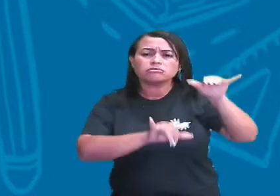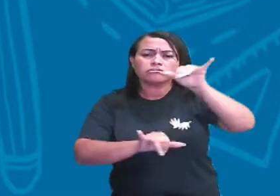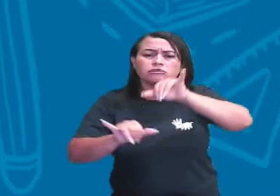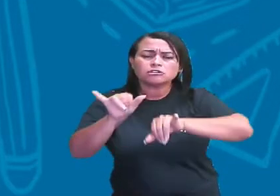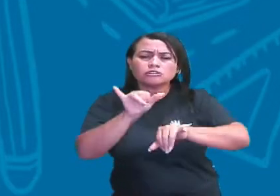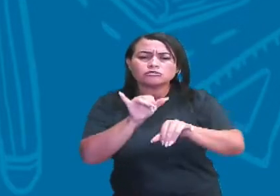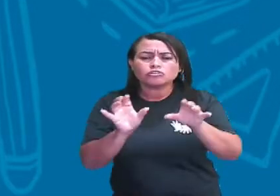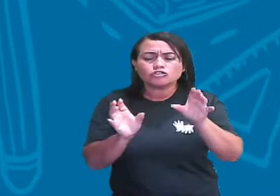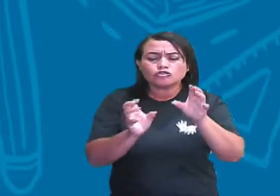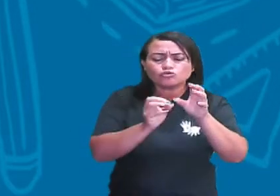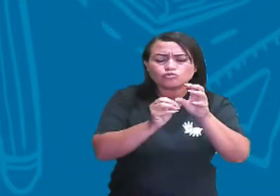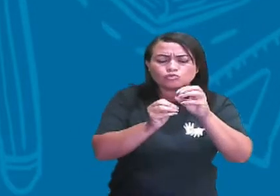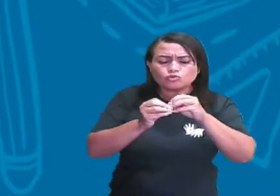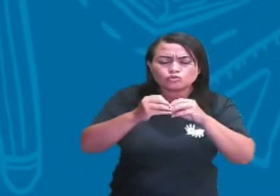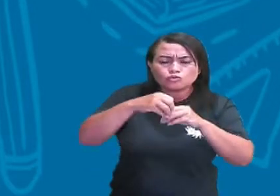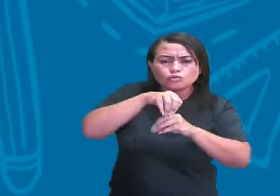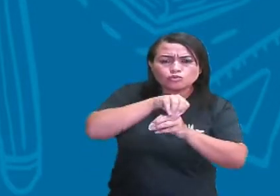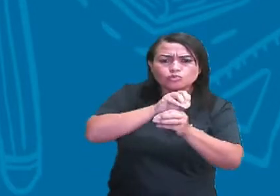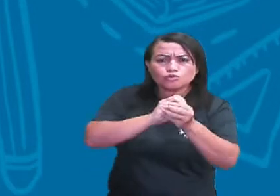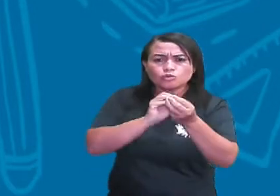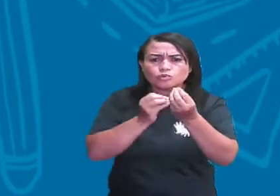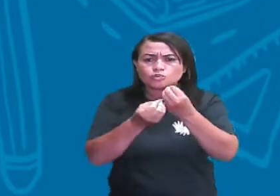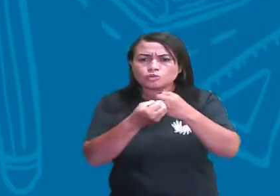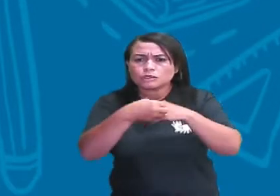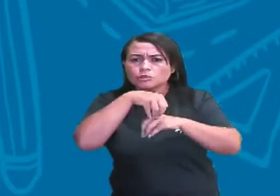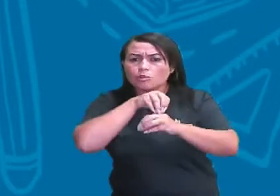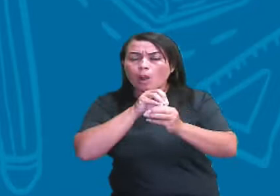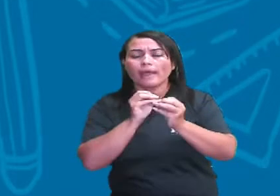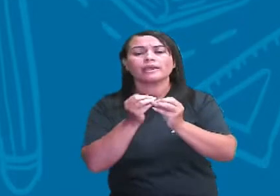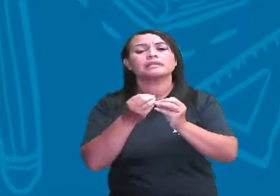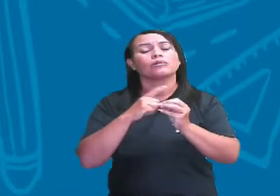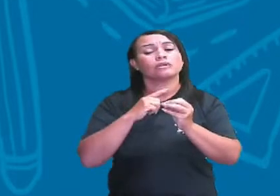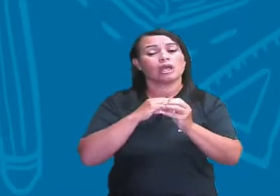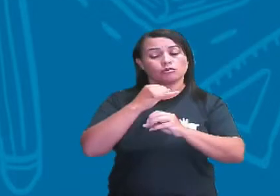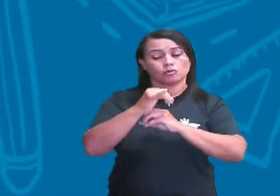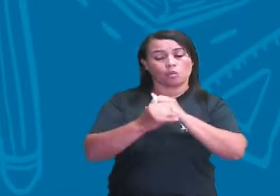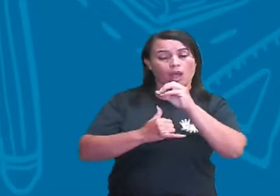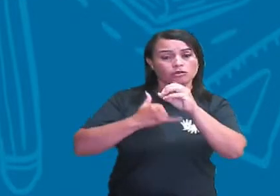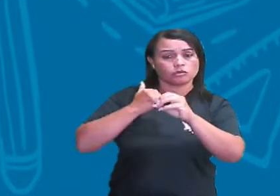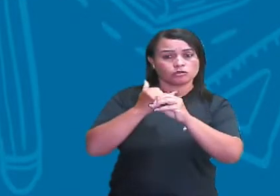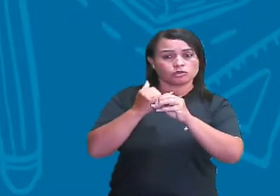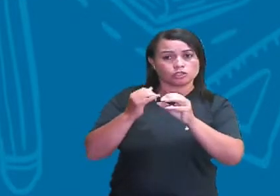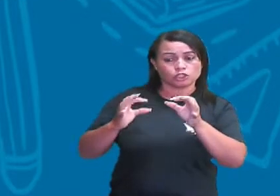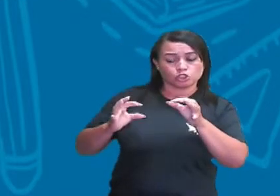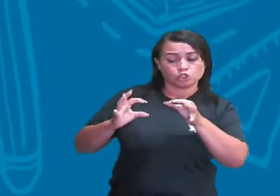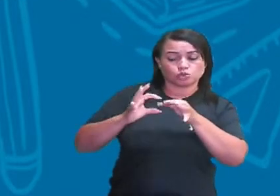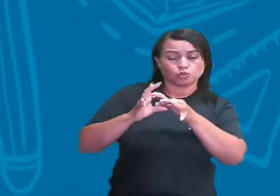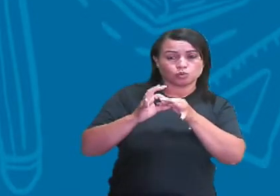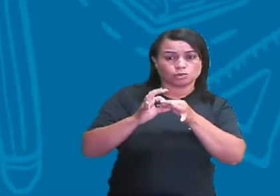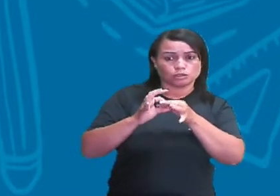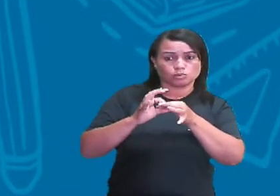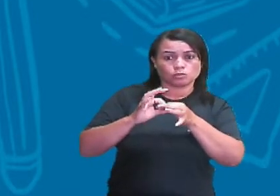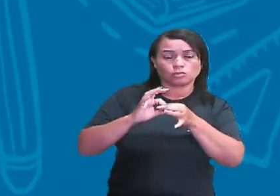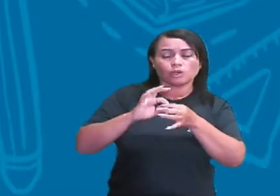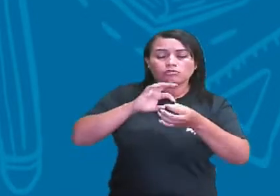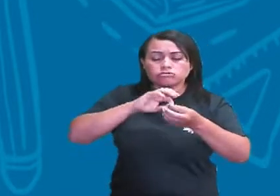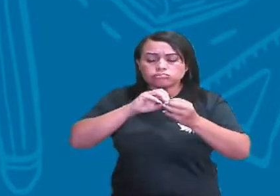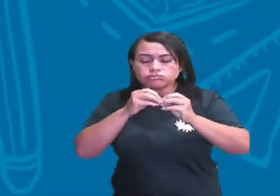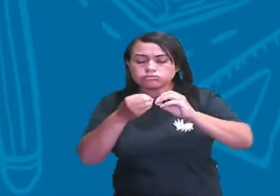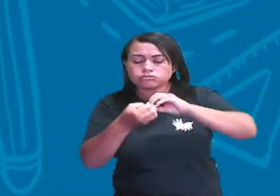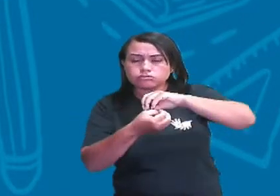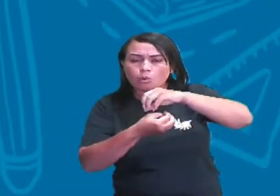juntam e, por seguinte, formam moléculas. Então, eu tenho átomos que se juntam, que formam moléculas, e